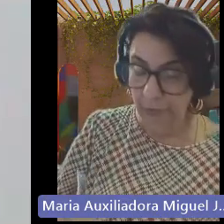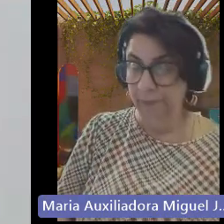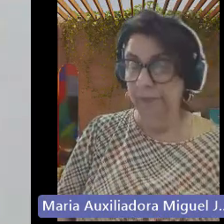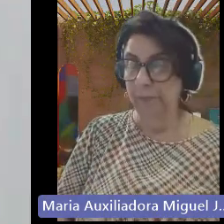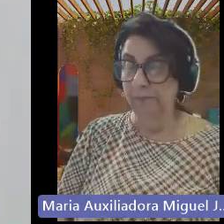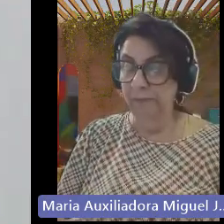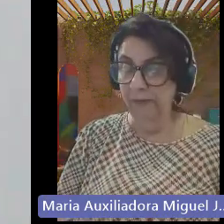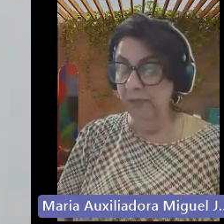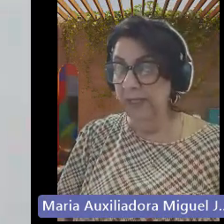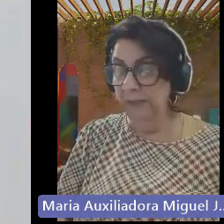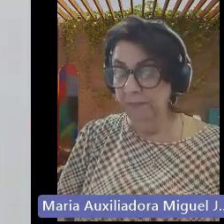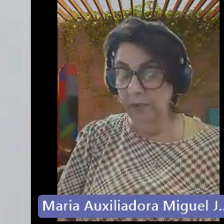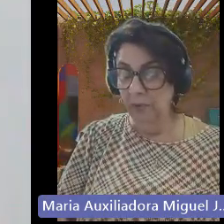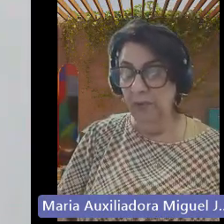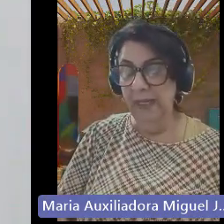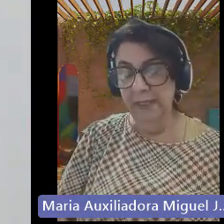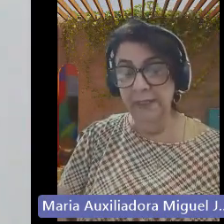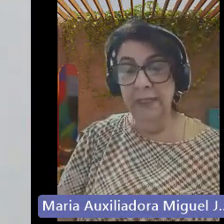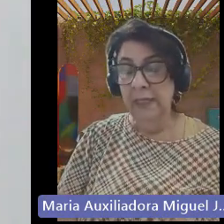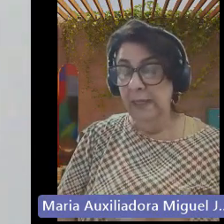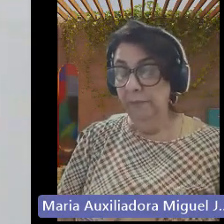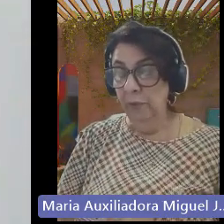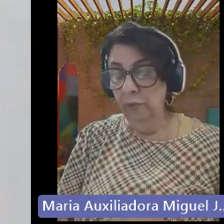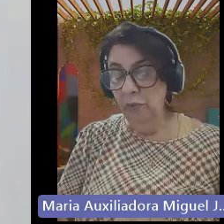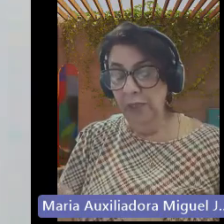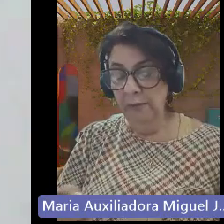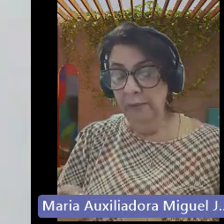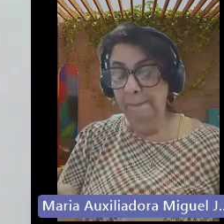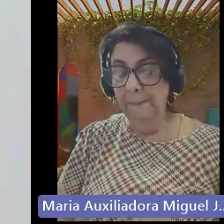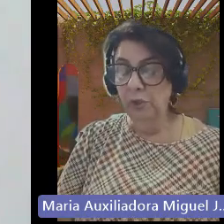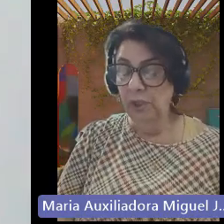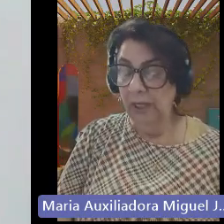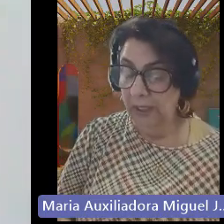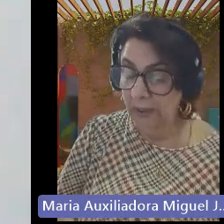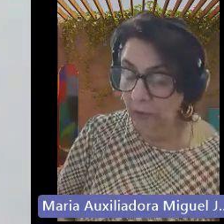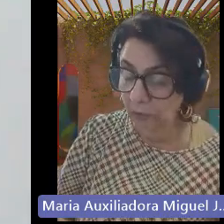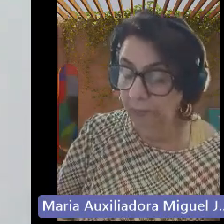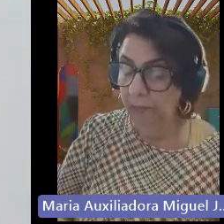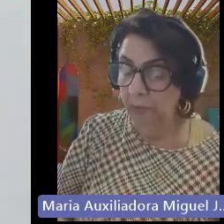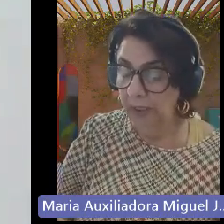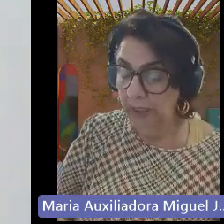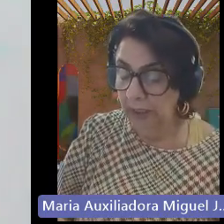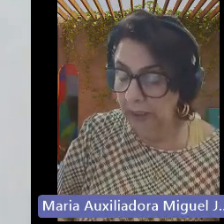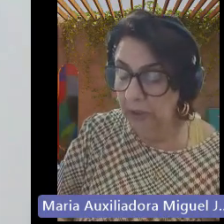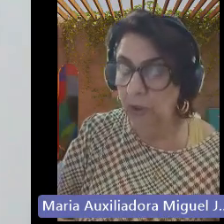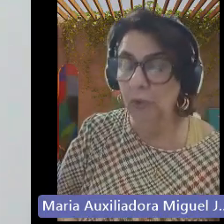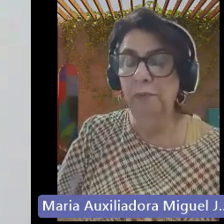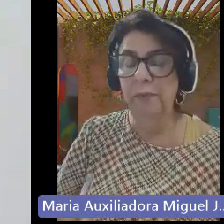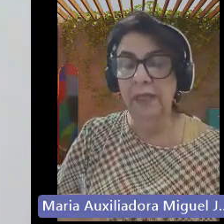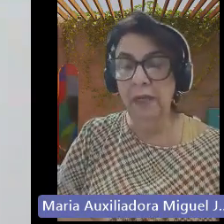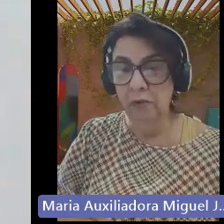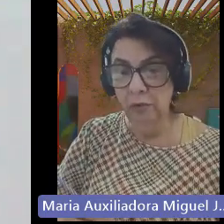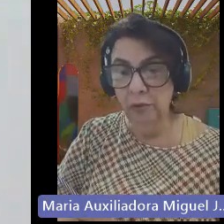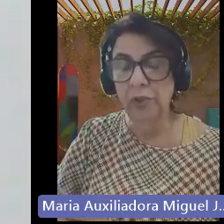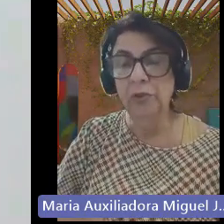de ouro para você e para os seus colegas. Procurem projeto